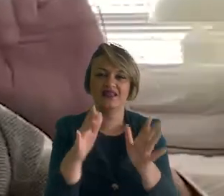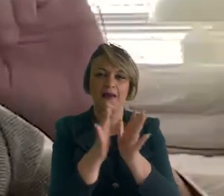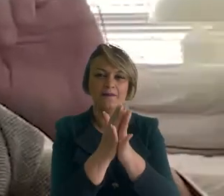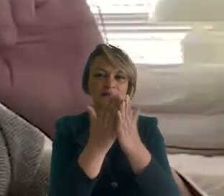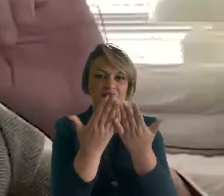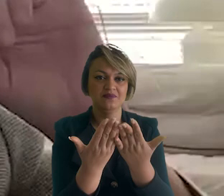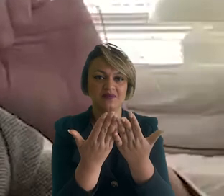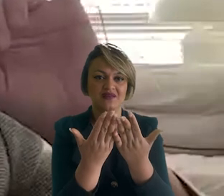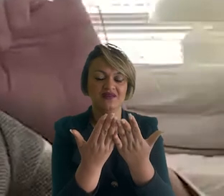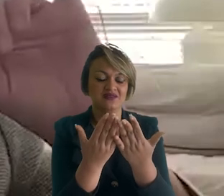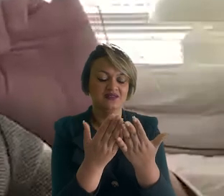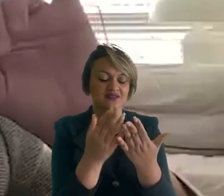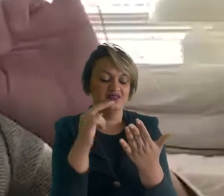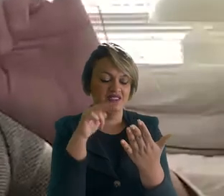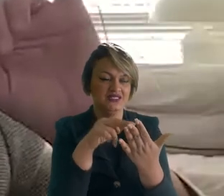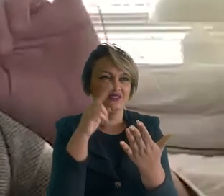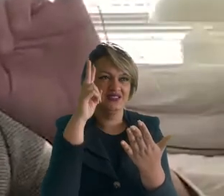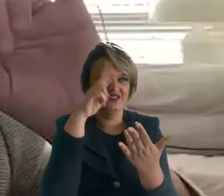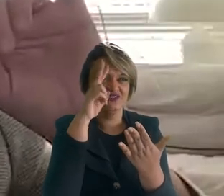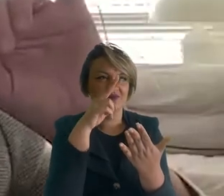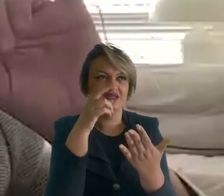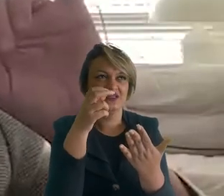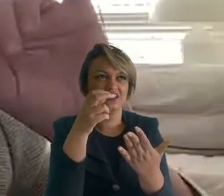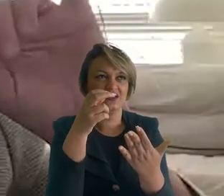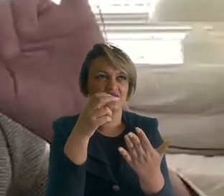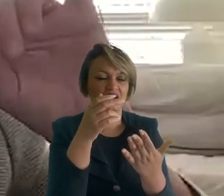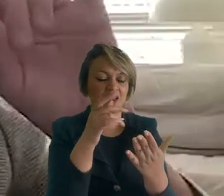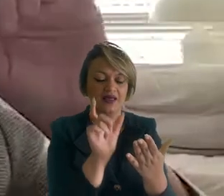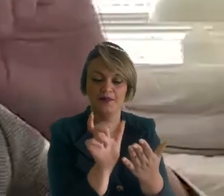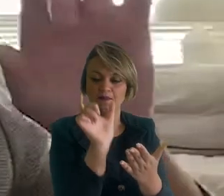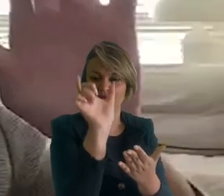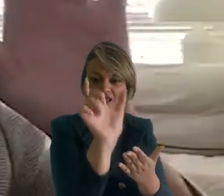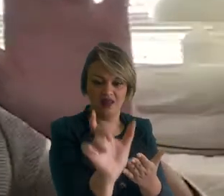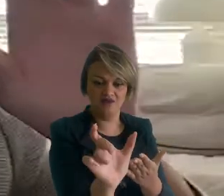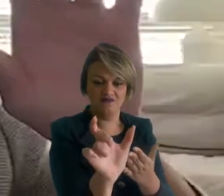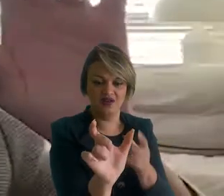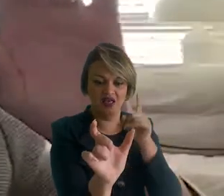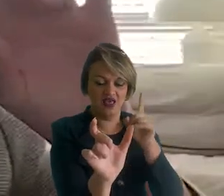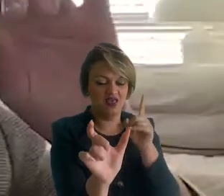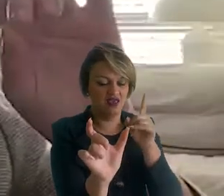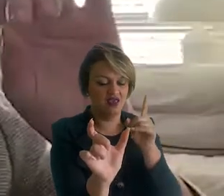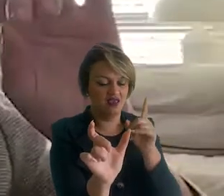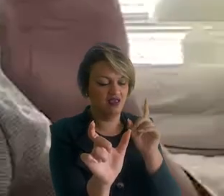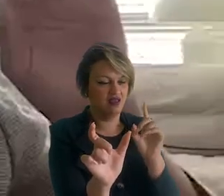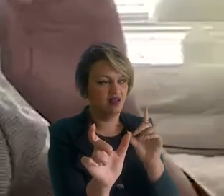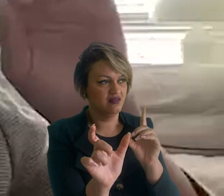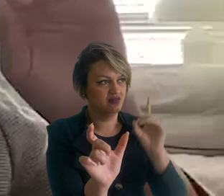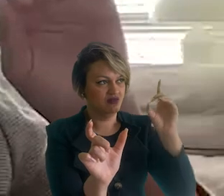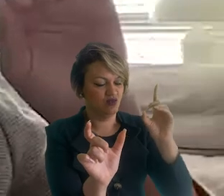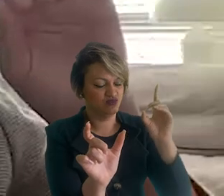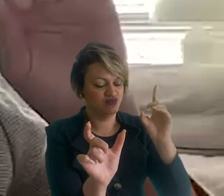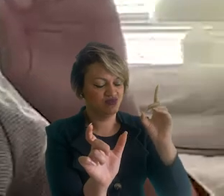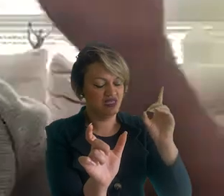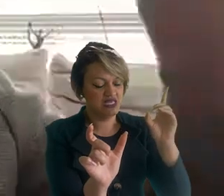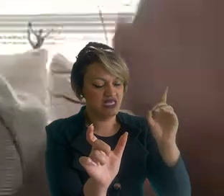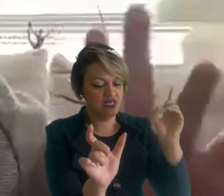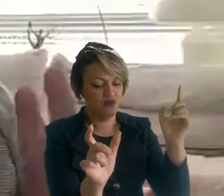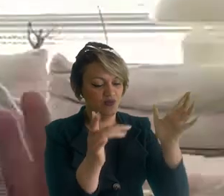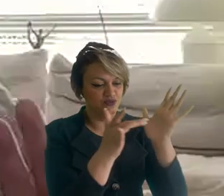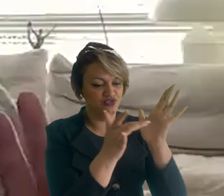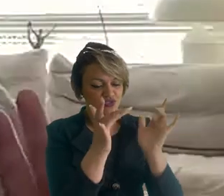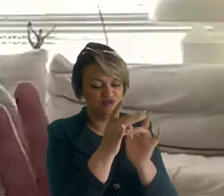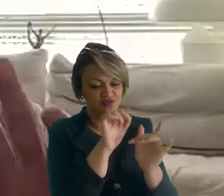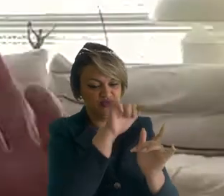devia morar na nossa mente e no nosso raciocínio a palavra é a única conexão que nós temos com a nossa